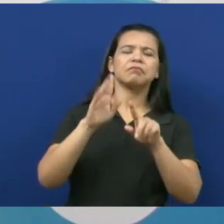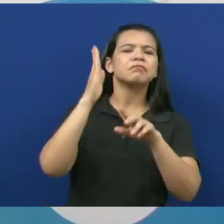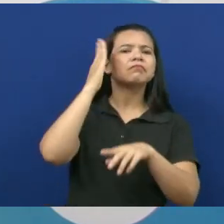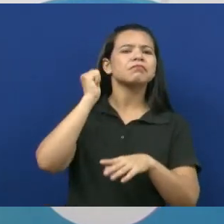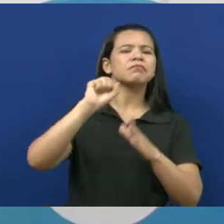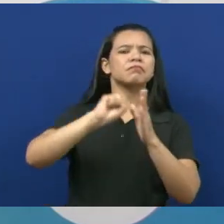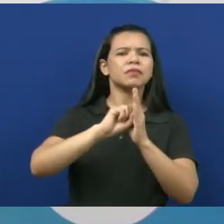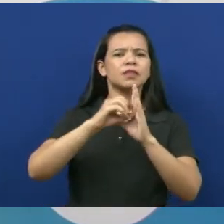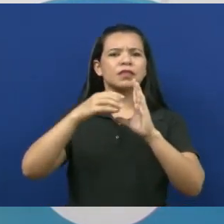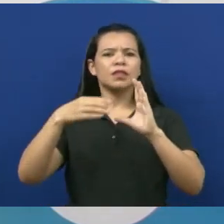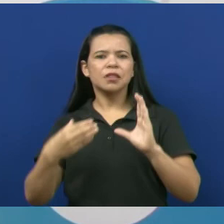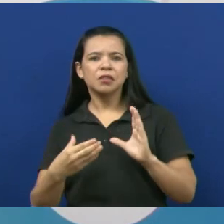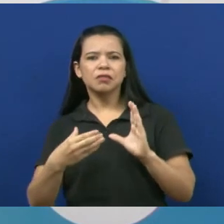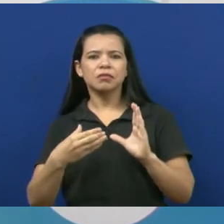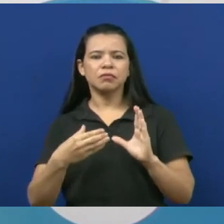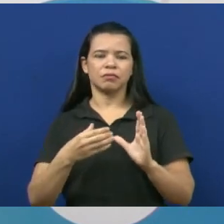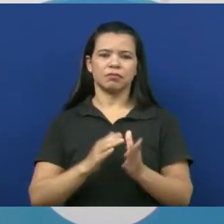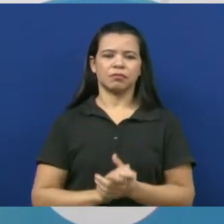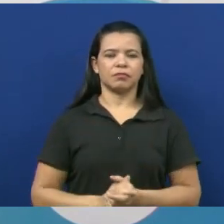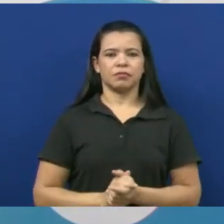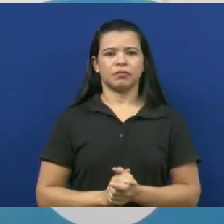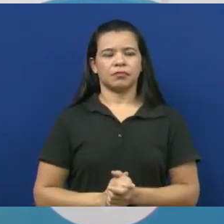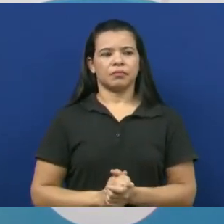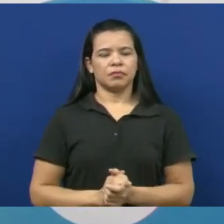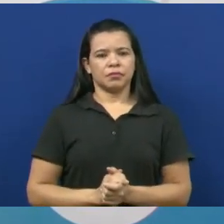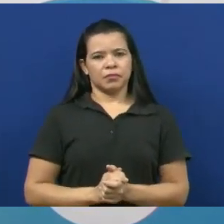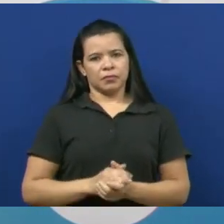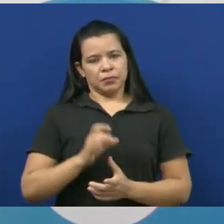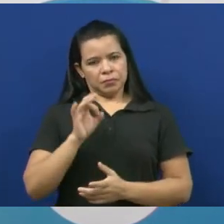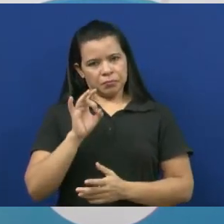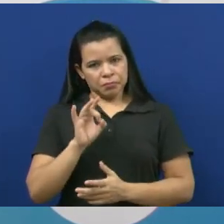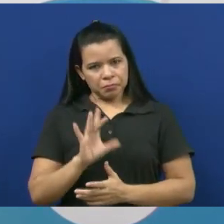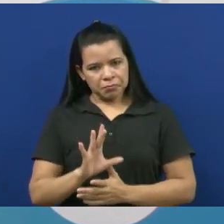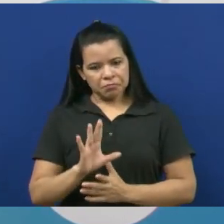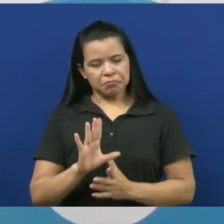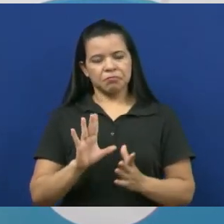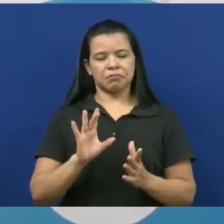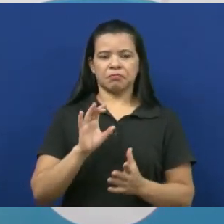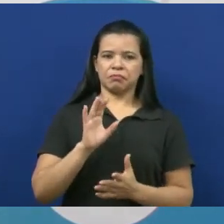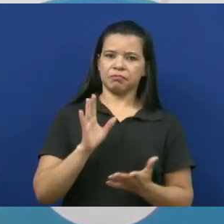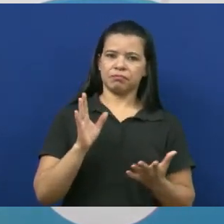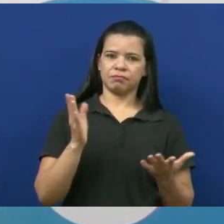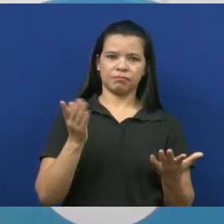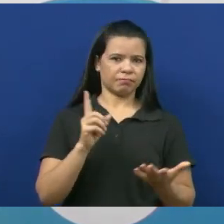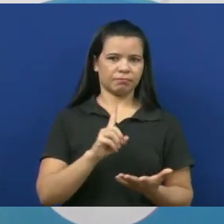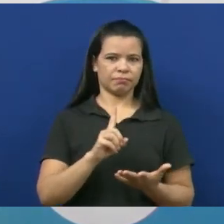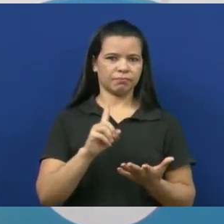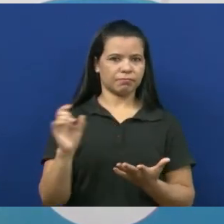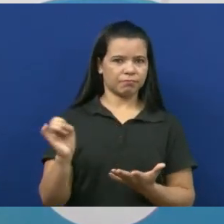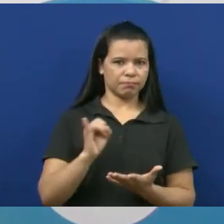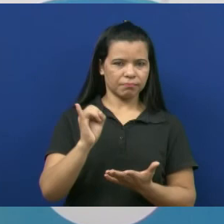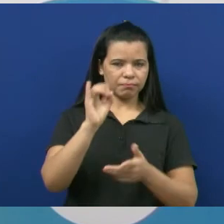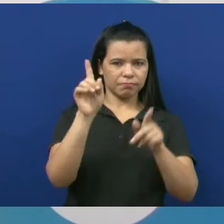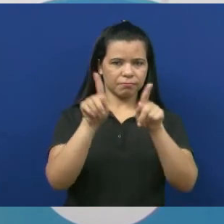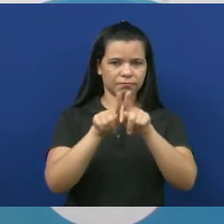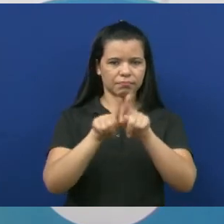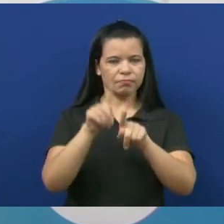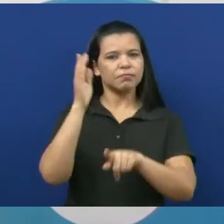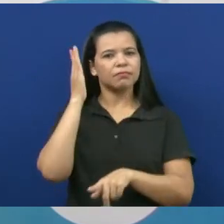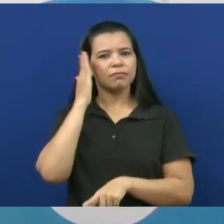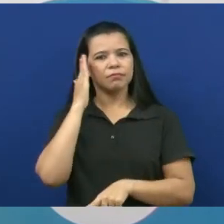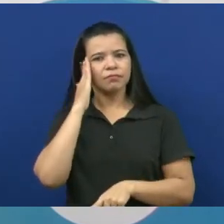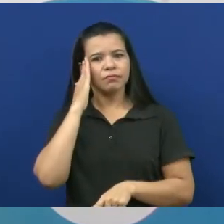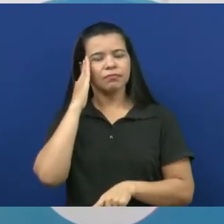vão ser inversamente proporcionais. Só que não é só essa informação que é necessário. É interessante que eu entenda, que eu saiba,